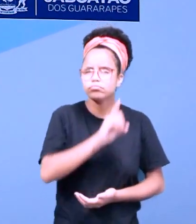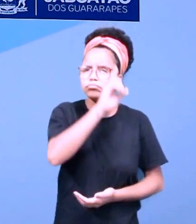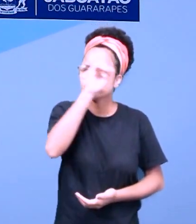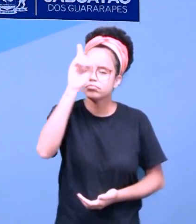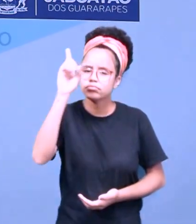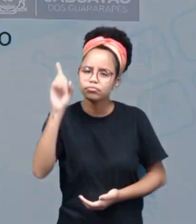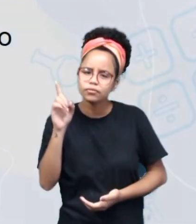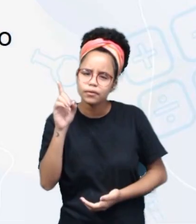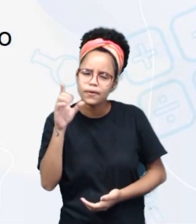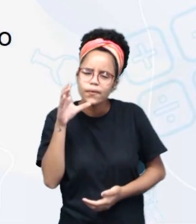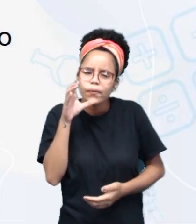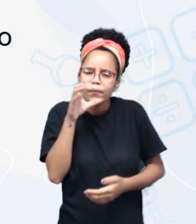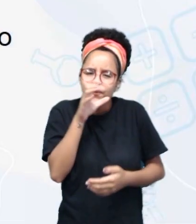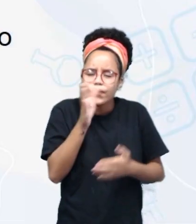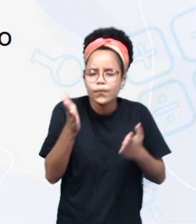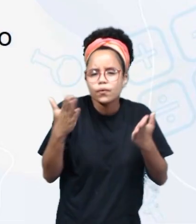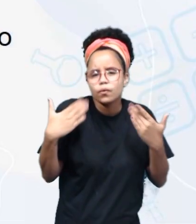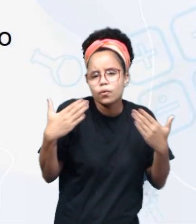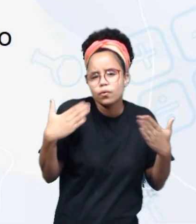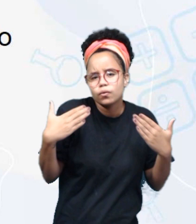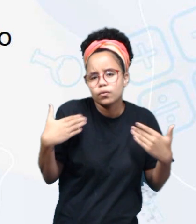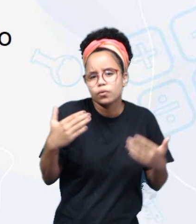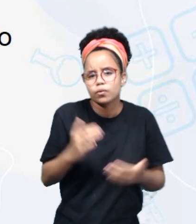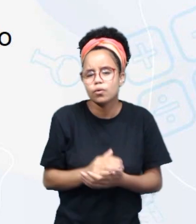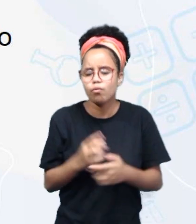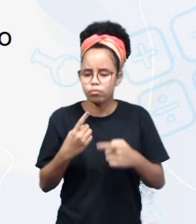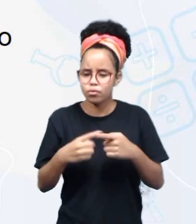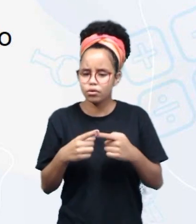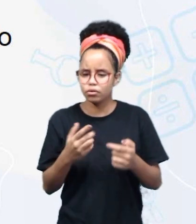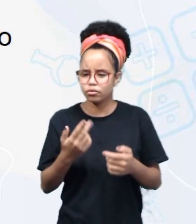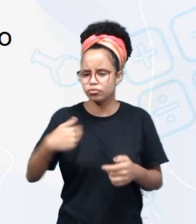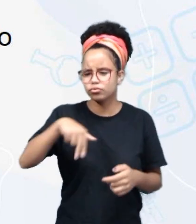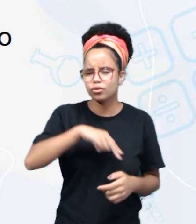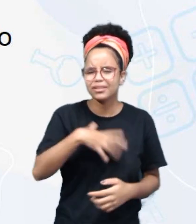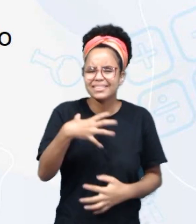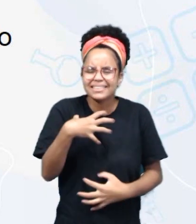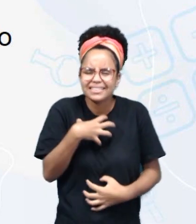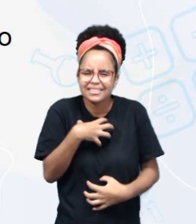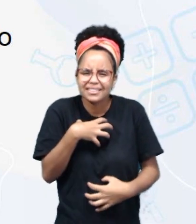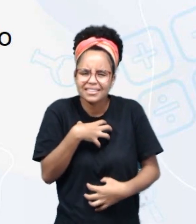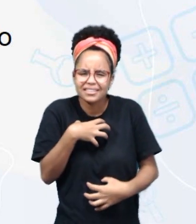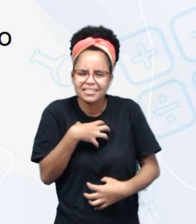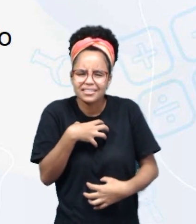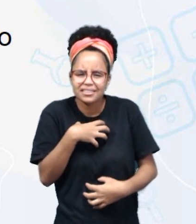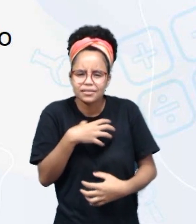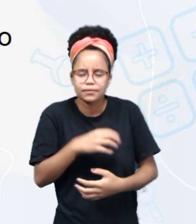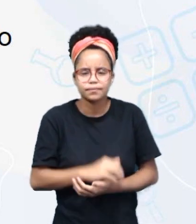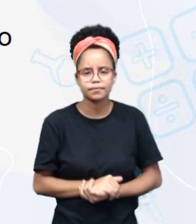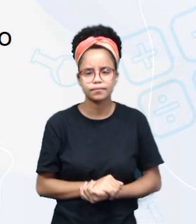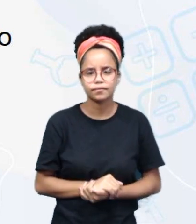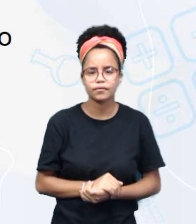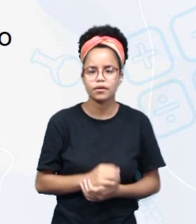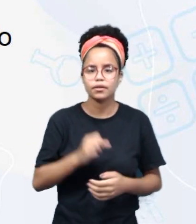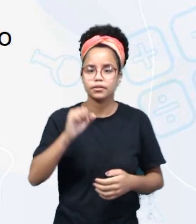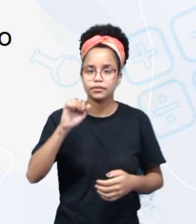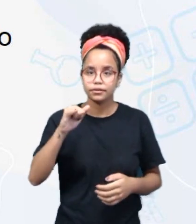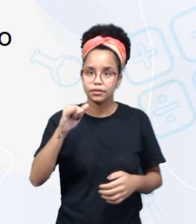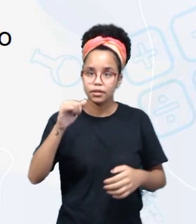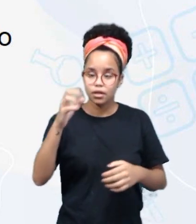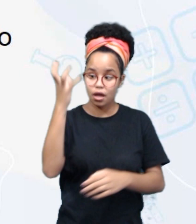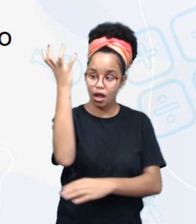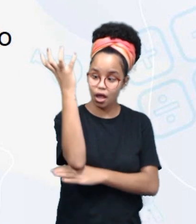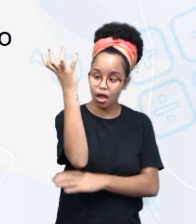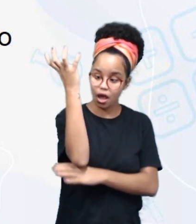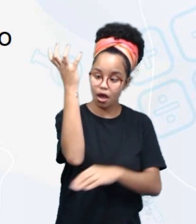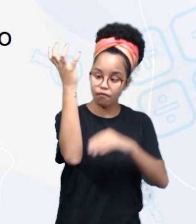quente, por que nós nos sentimos mais confortáveis embaixo de uma